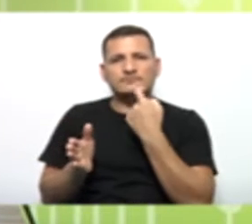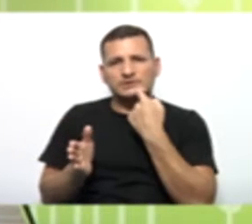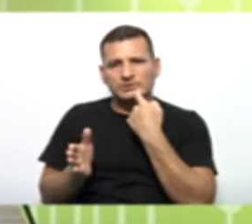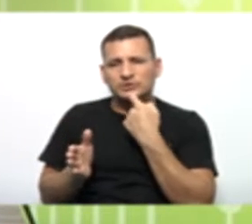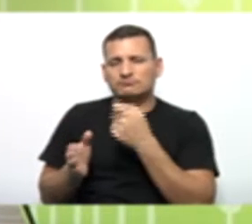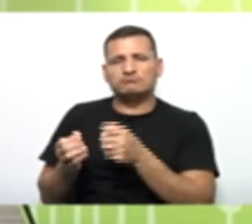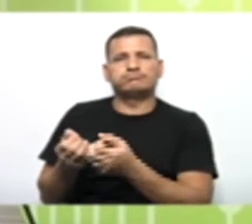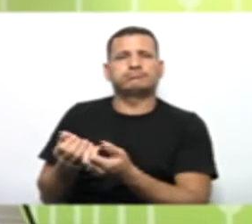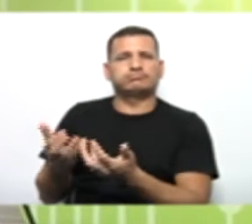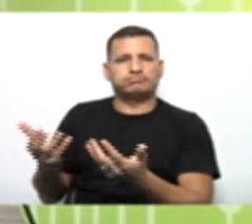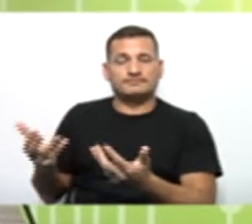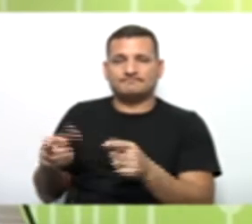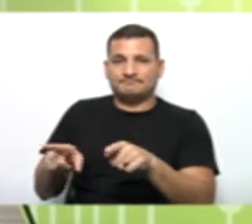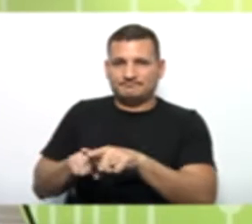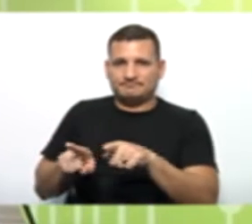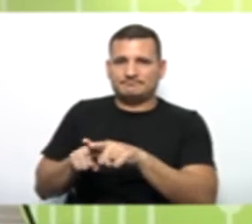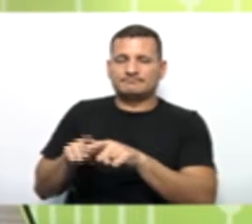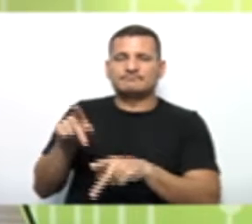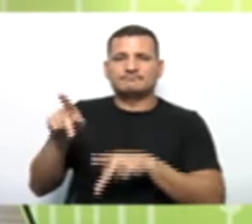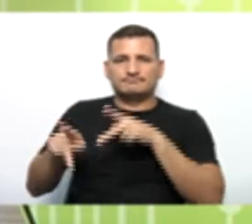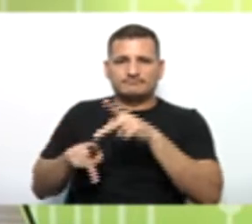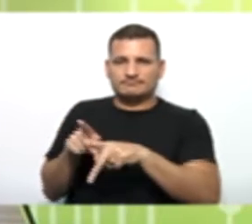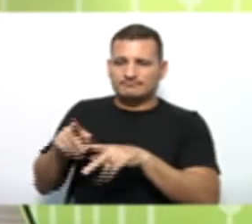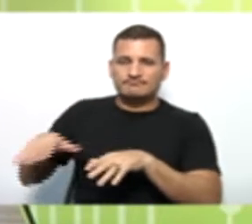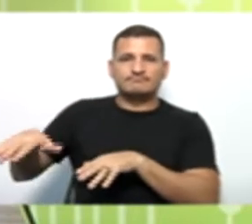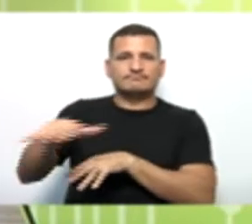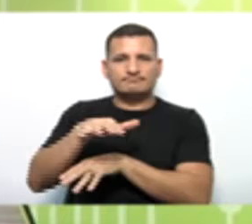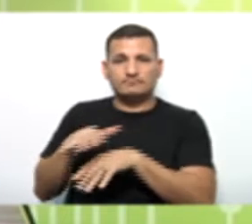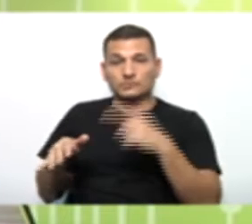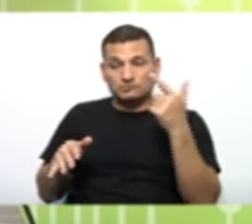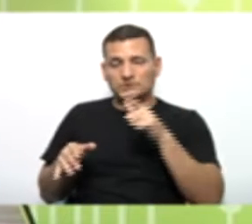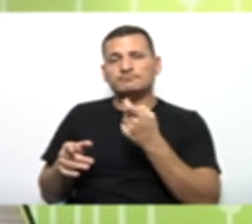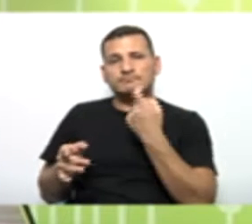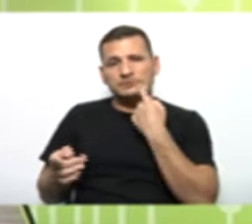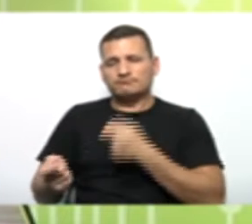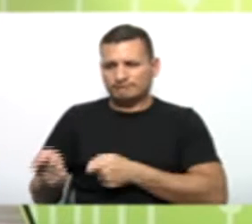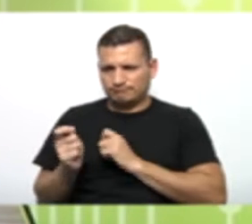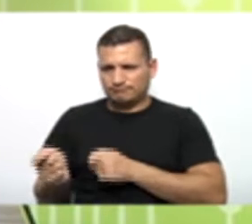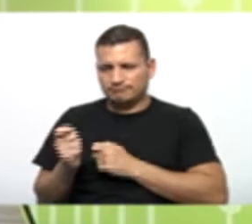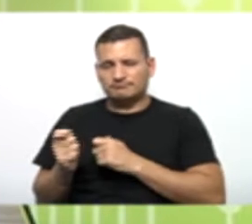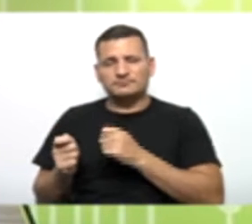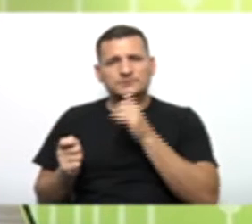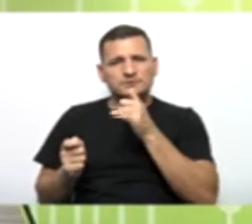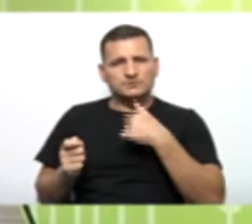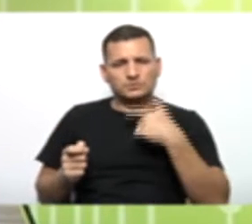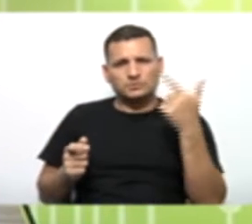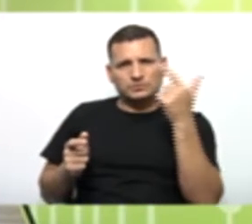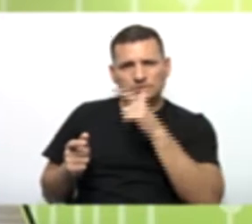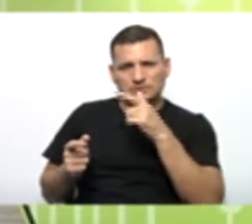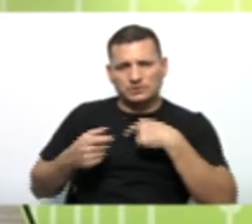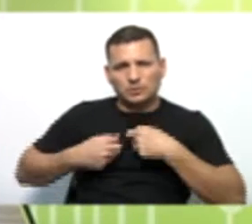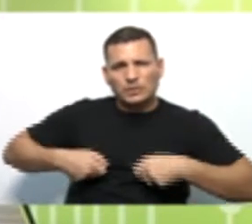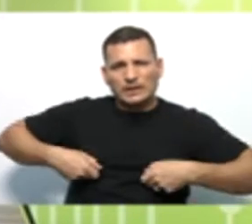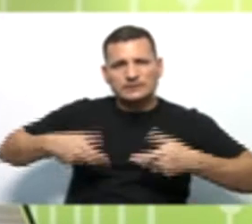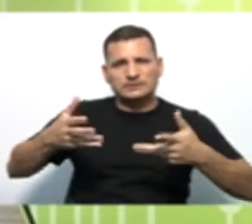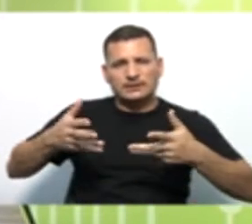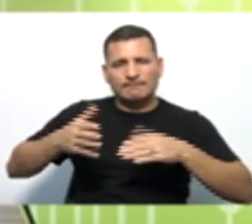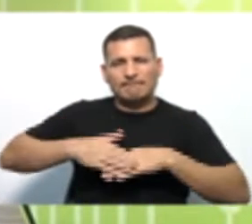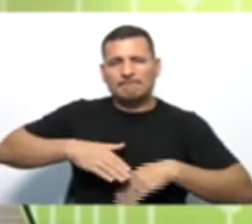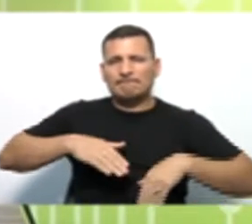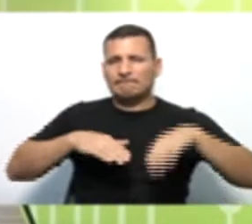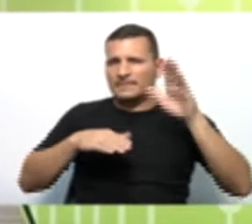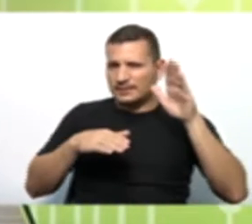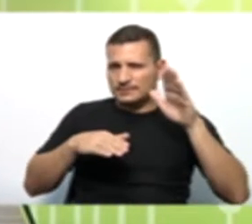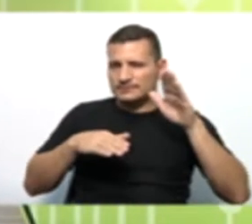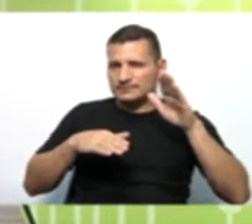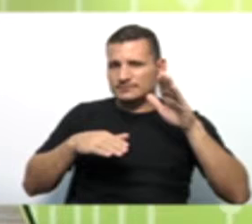que as comunidades ao entorno também consigam satisfazer as necessidades delas, se para eu conseguir isso, eu vou gastar um valor maior